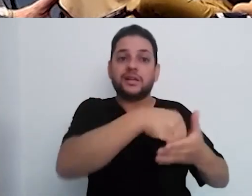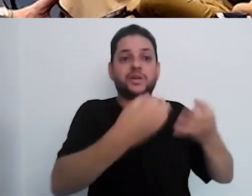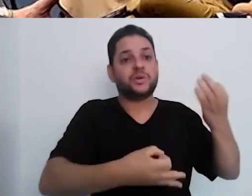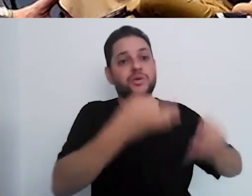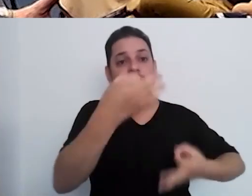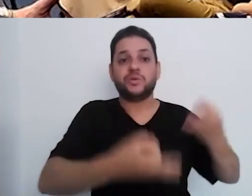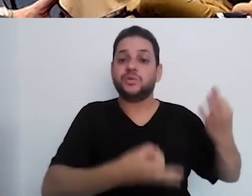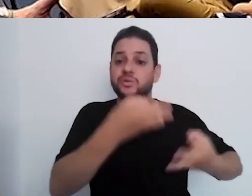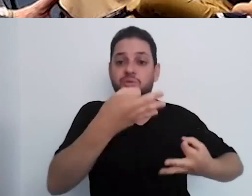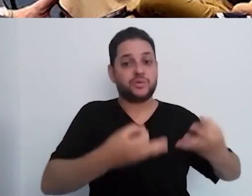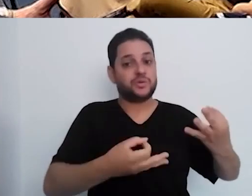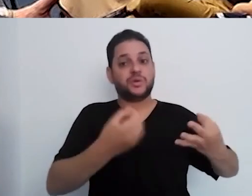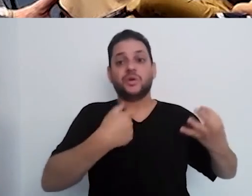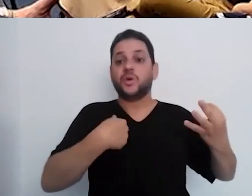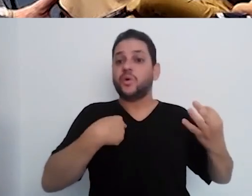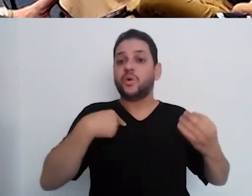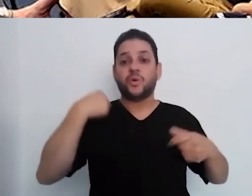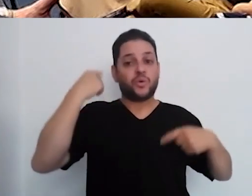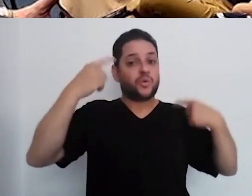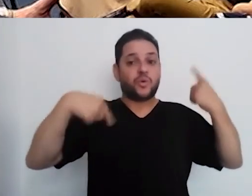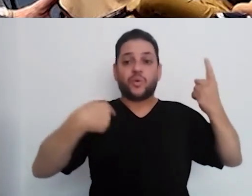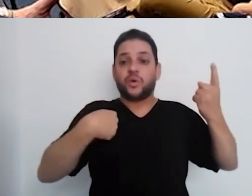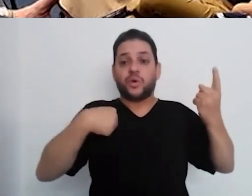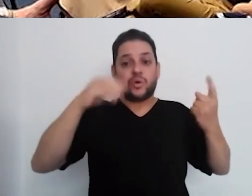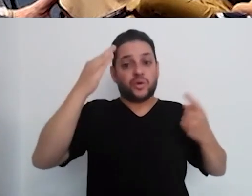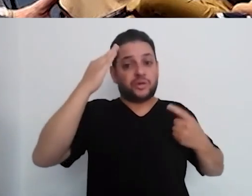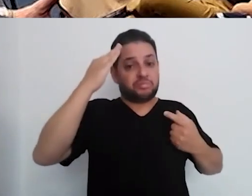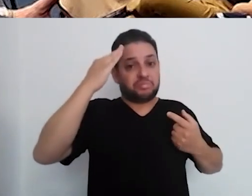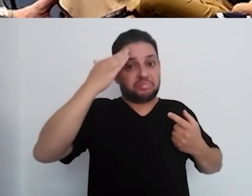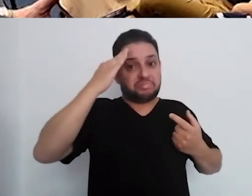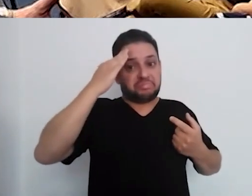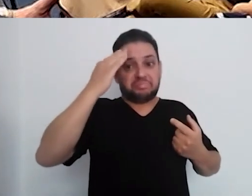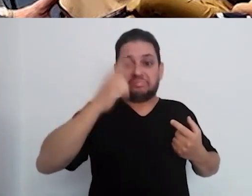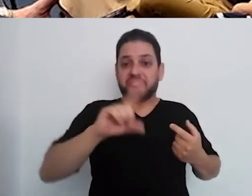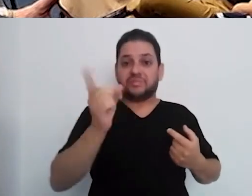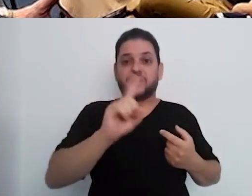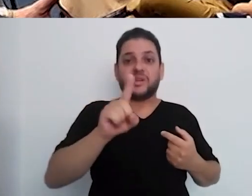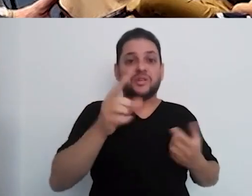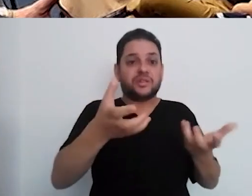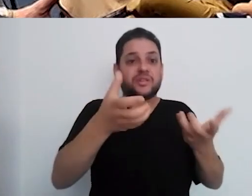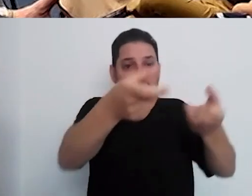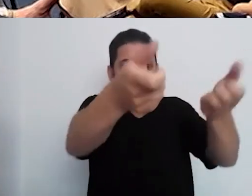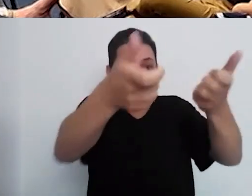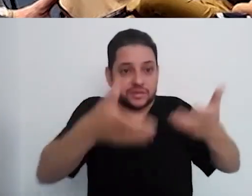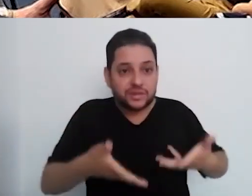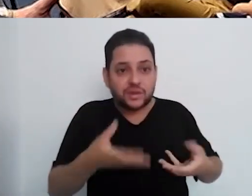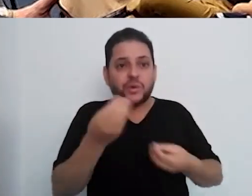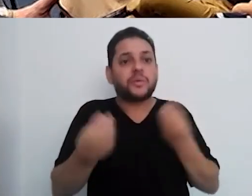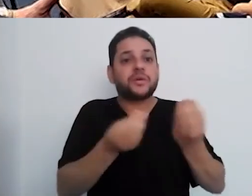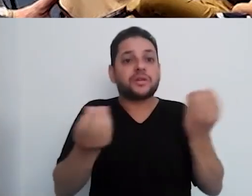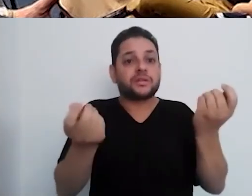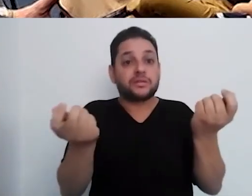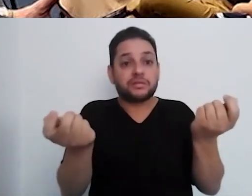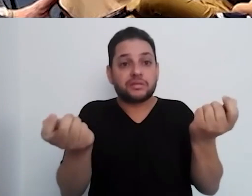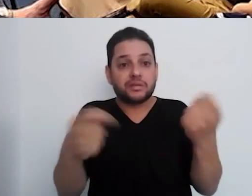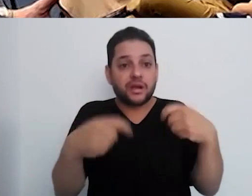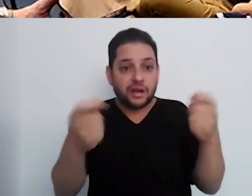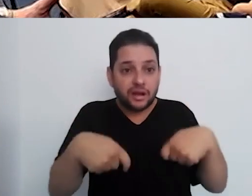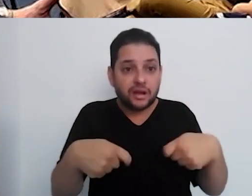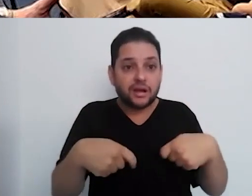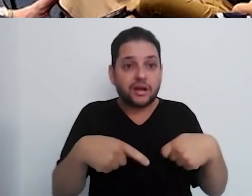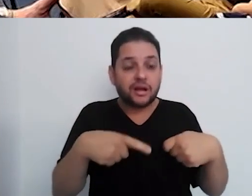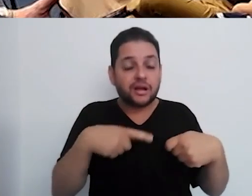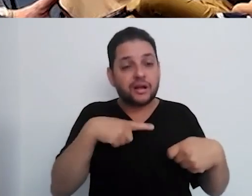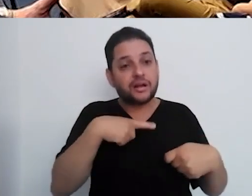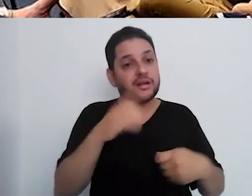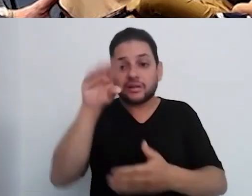uma loucura, eu não consigo entender, eu gostaria que alguém me explicasse como que é possível que isso seja,